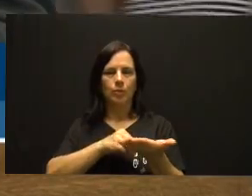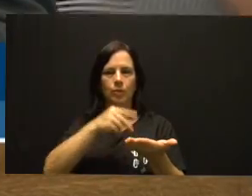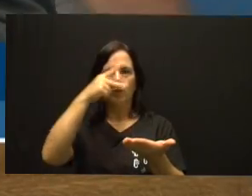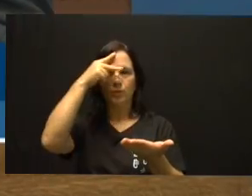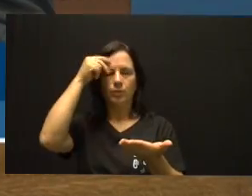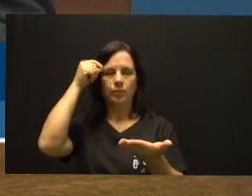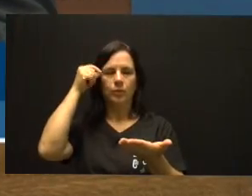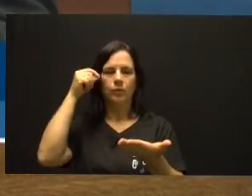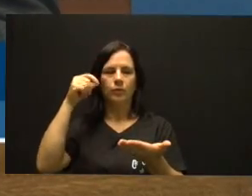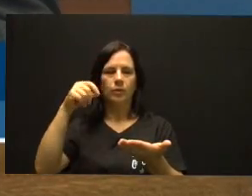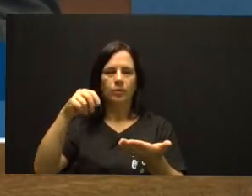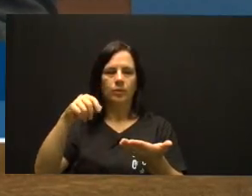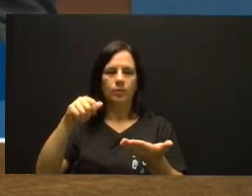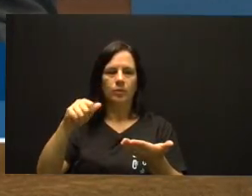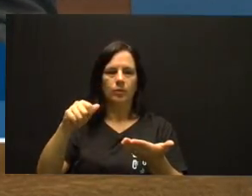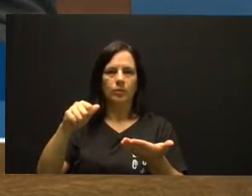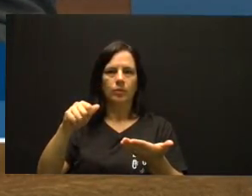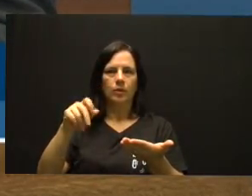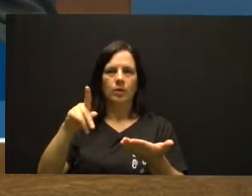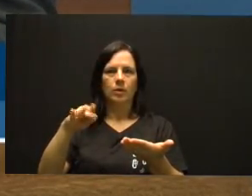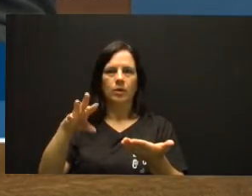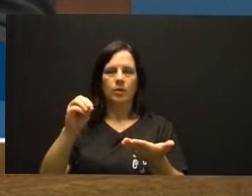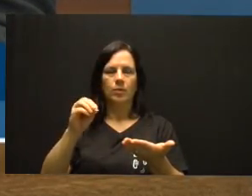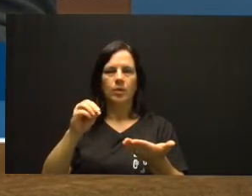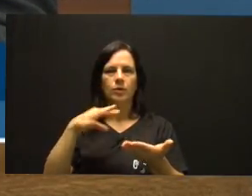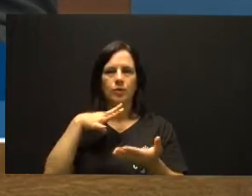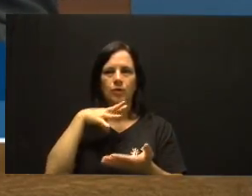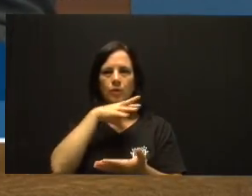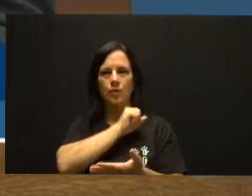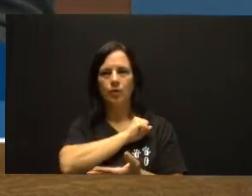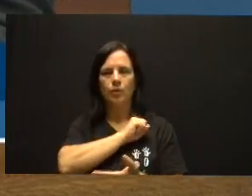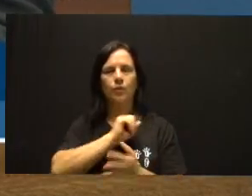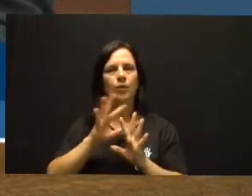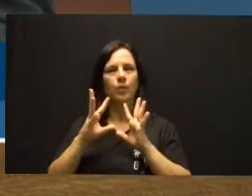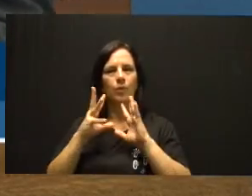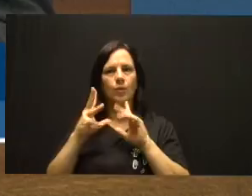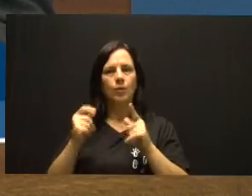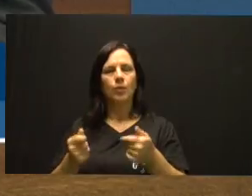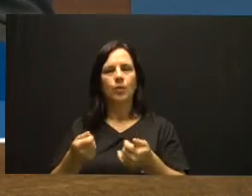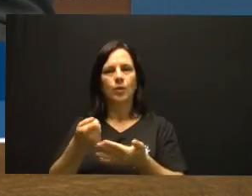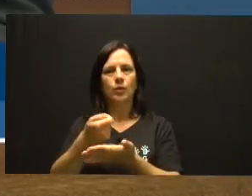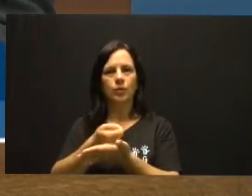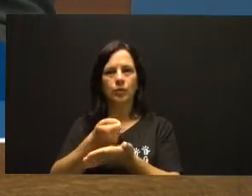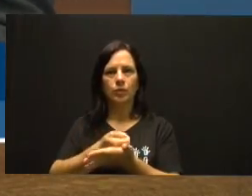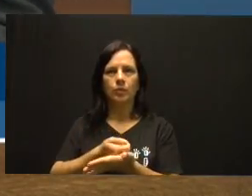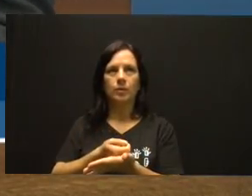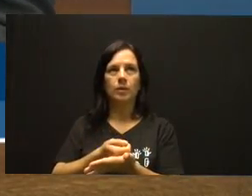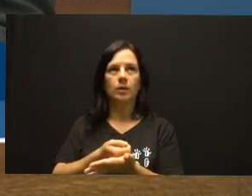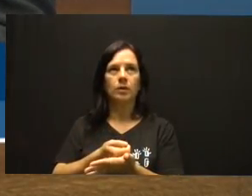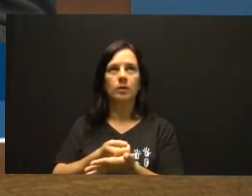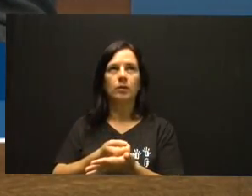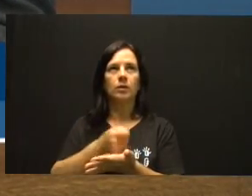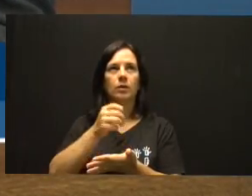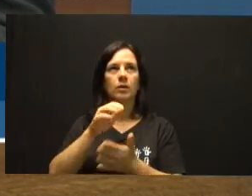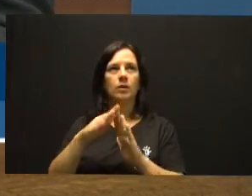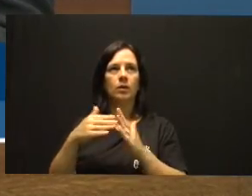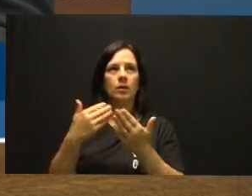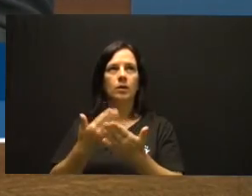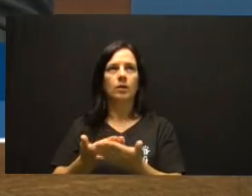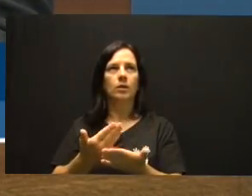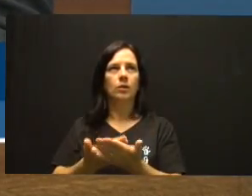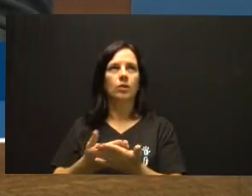prefeito municipal, que solicite providências urgentes, no sentido de determinar que o Estado de